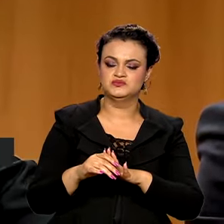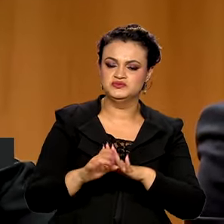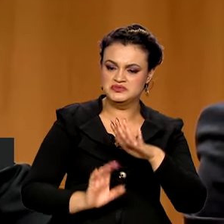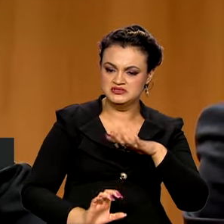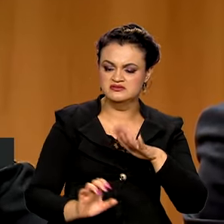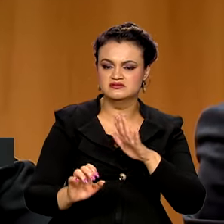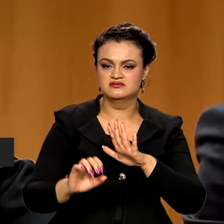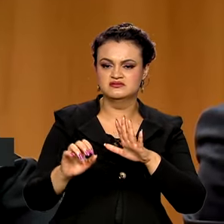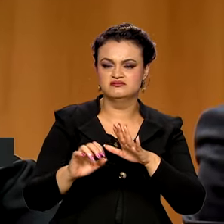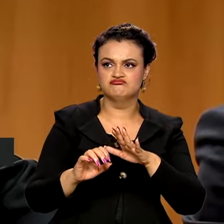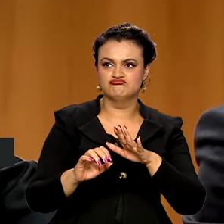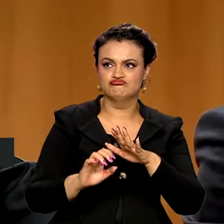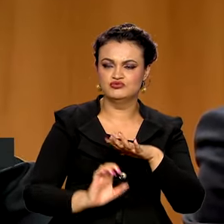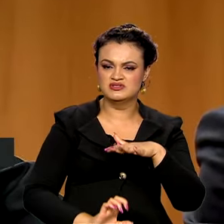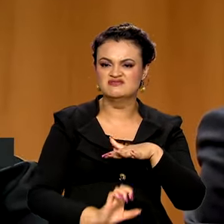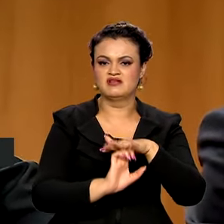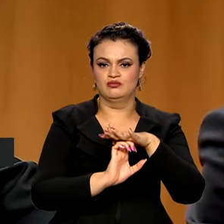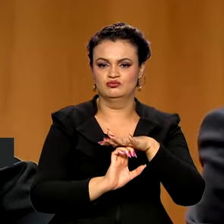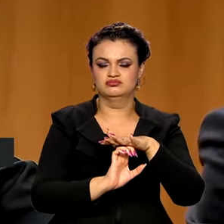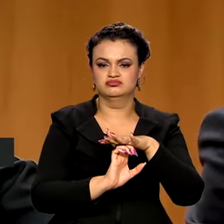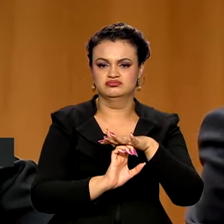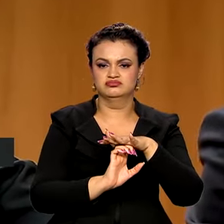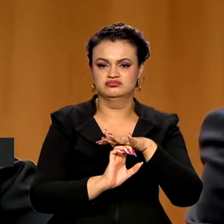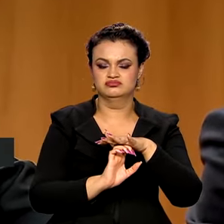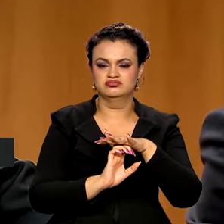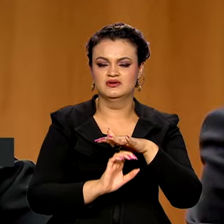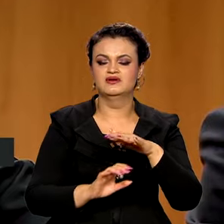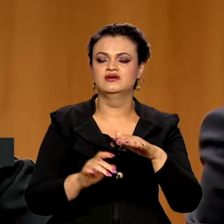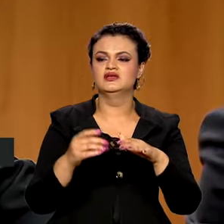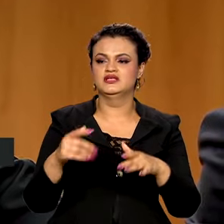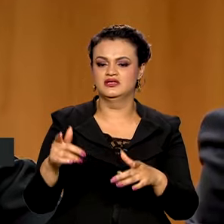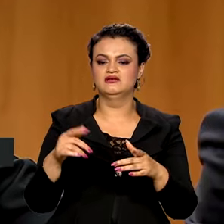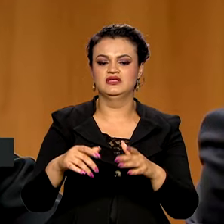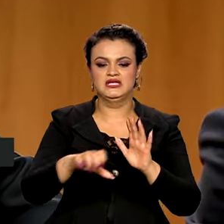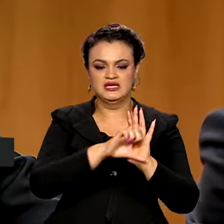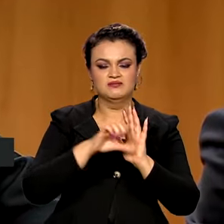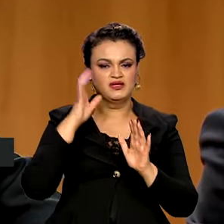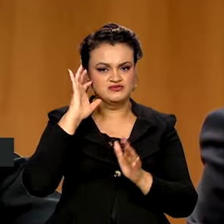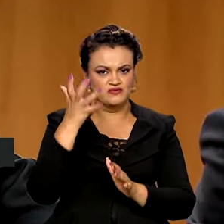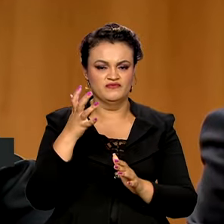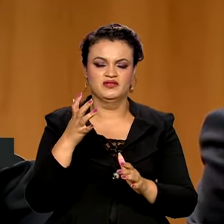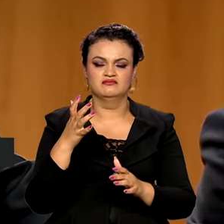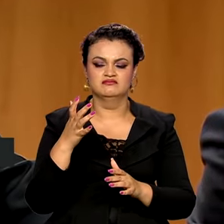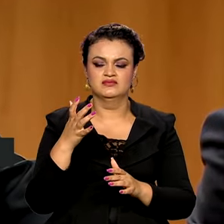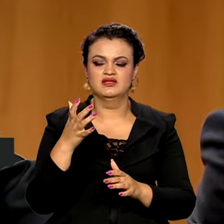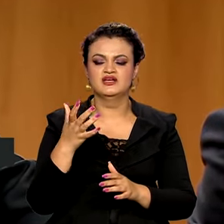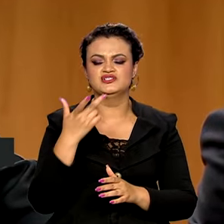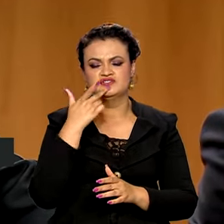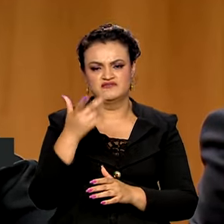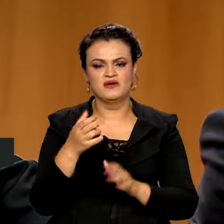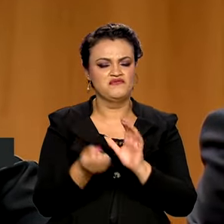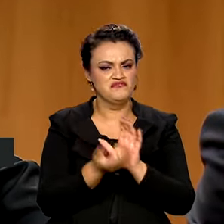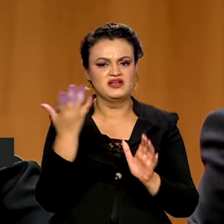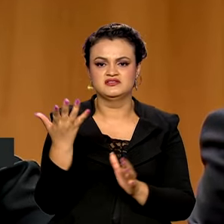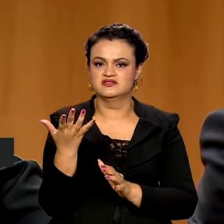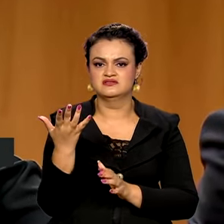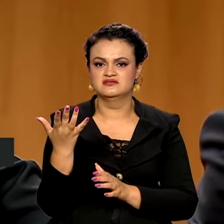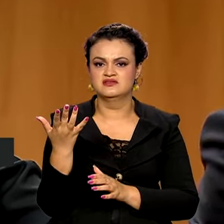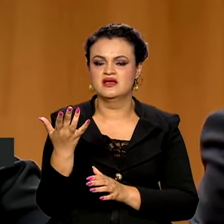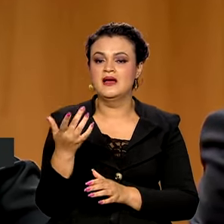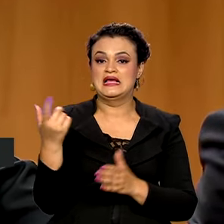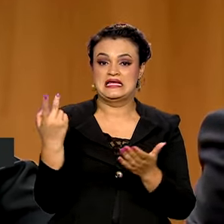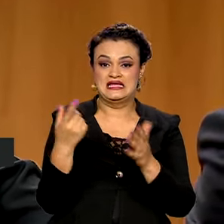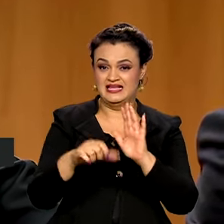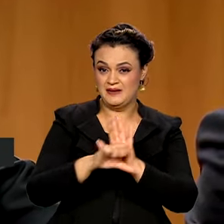pelo presidente Lula, de esclarecer todos os crimes e combater a impunidade. Nós temos dito e reiteramos, não existe